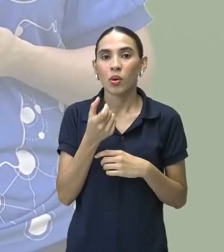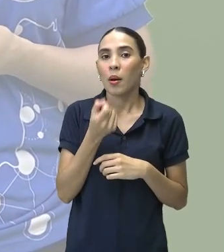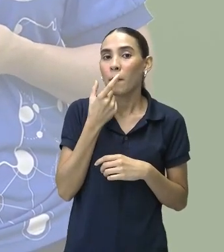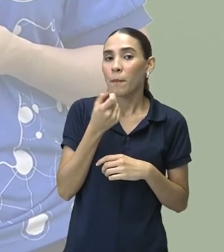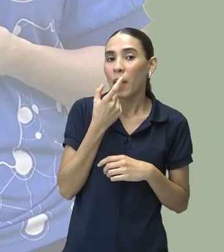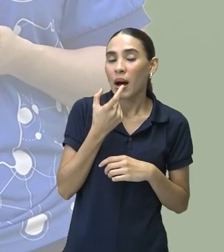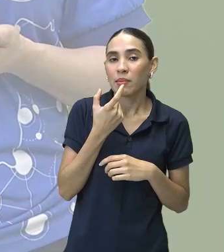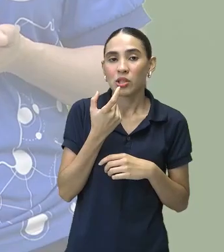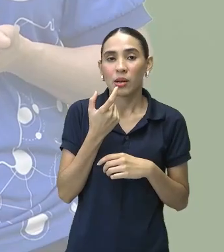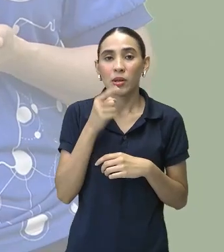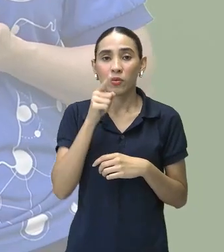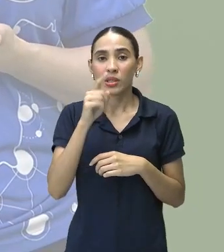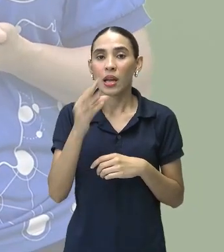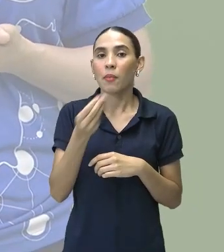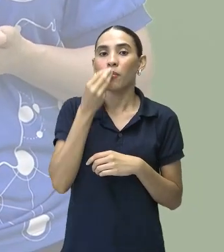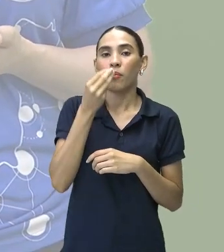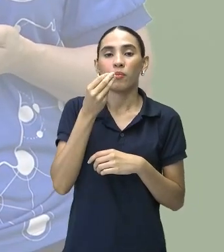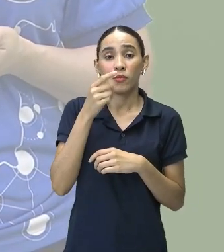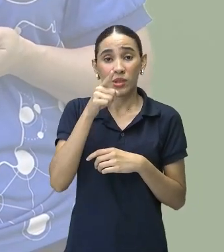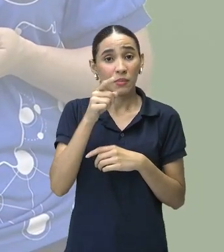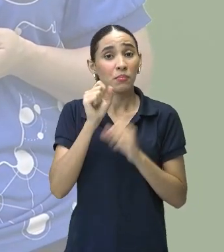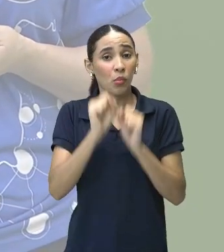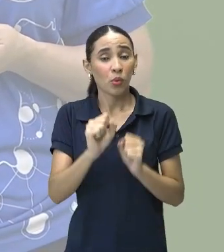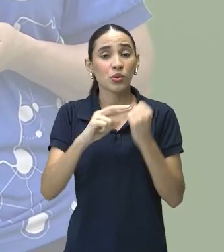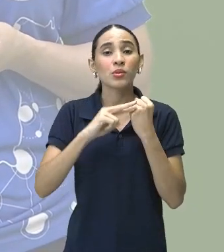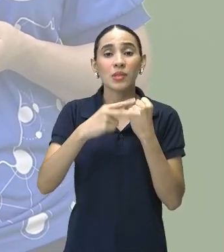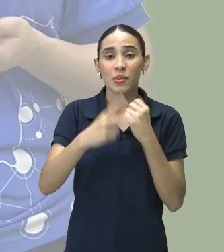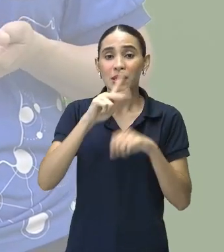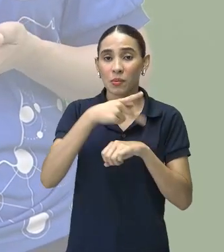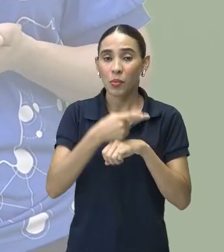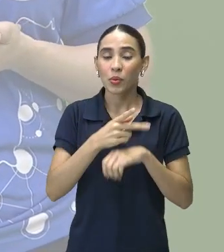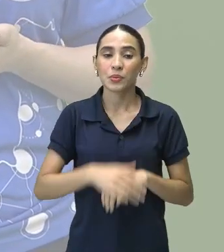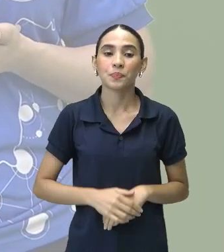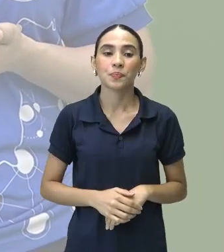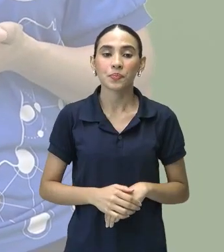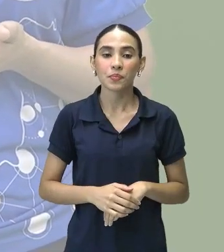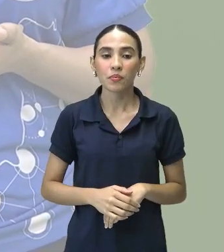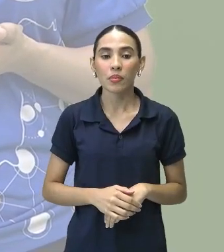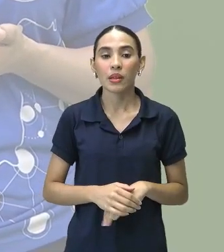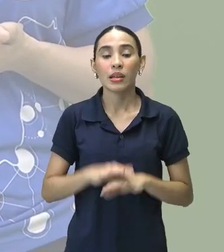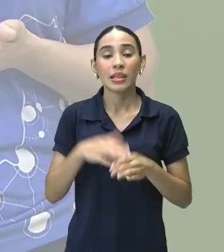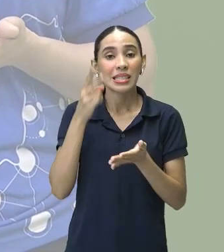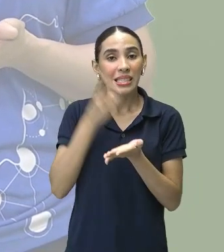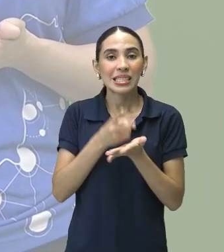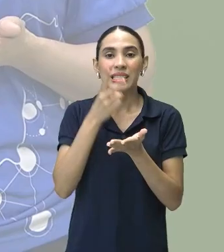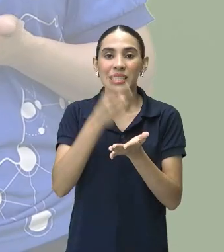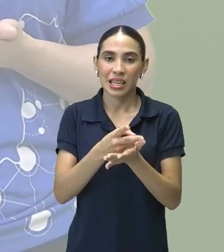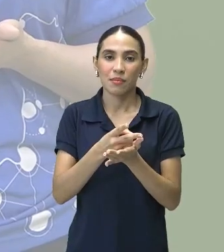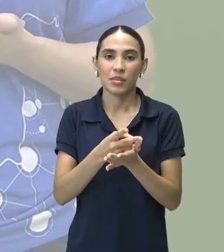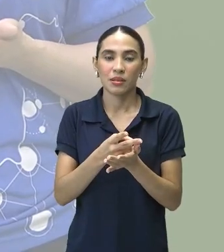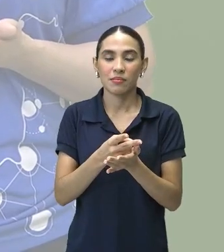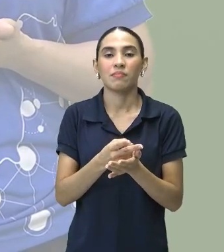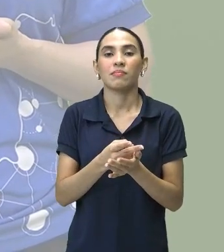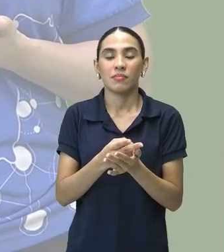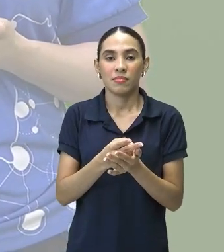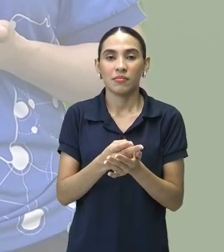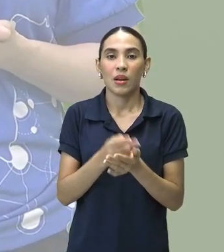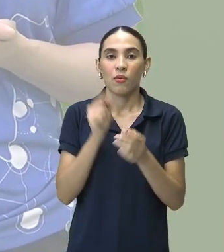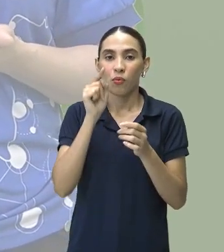passando, né, e aí você pode se prejudicar. E, como sempre, além de ter